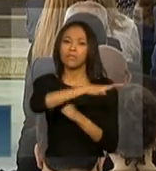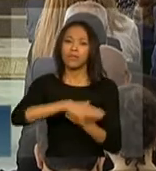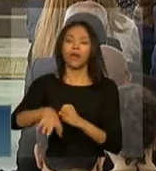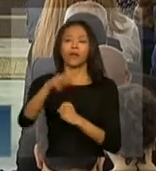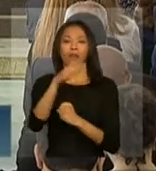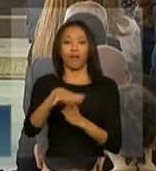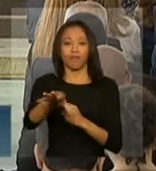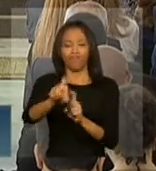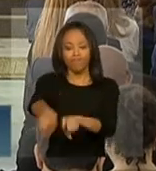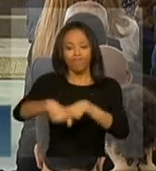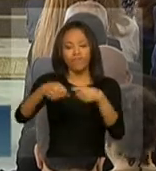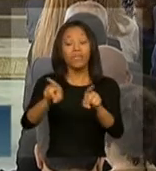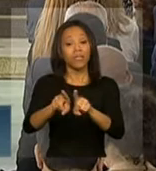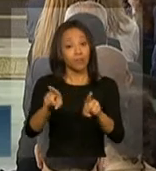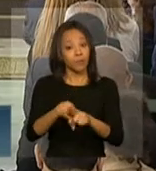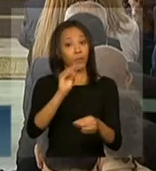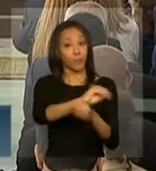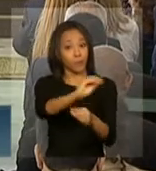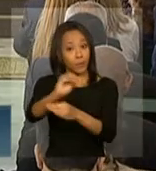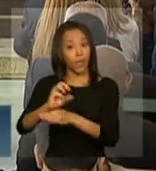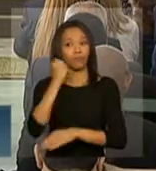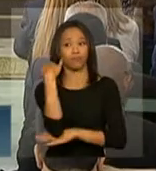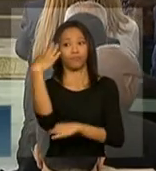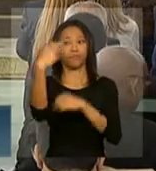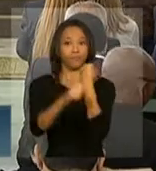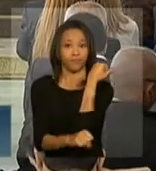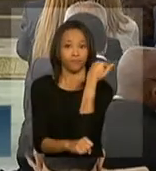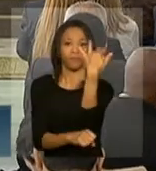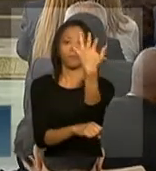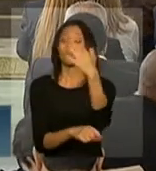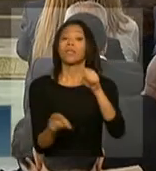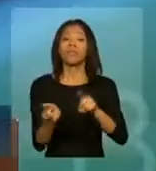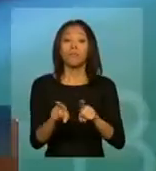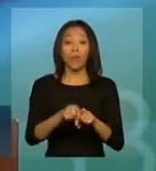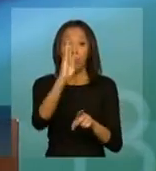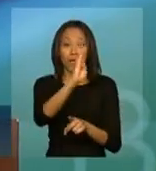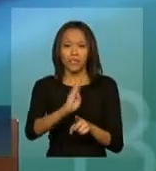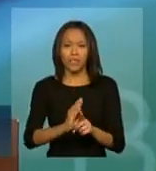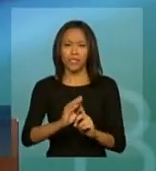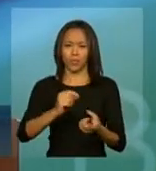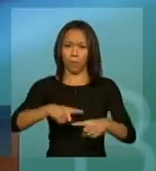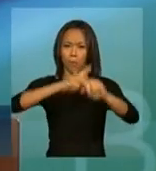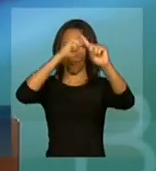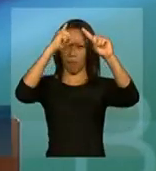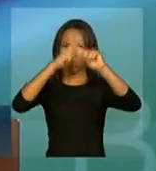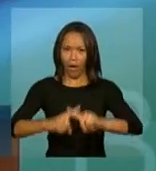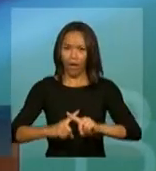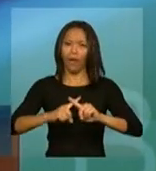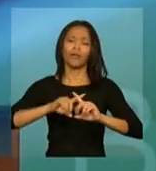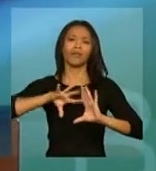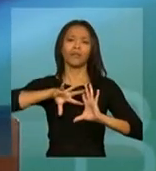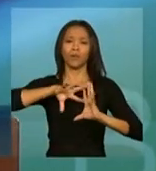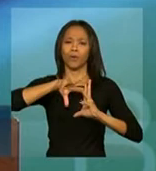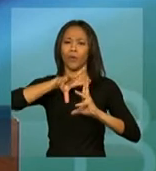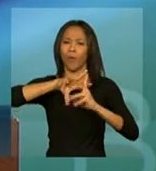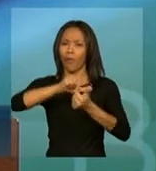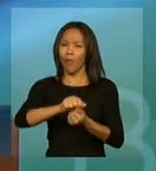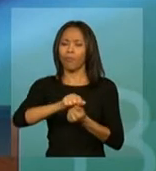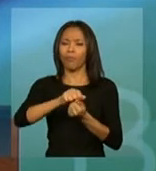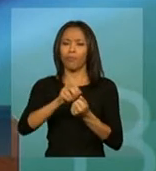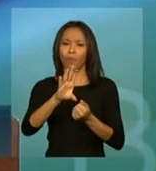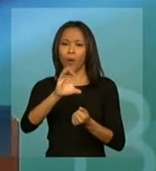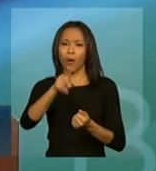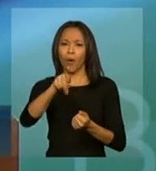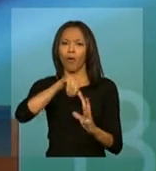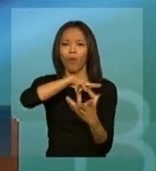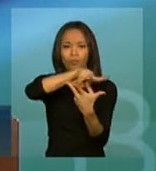ambiental. Senhora Presidenta, o Brasil, que disputou todas as Copas do Mundo e sempre foi muito bem acolhido, saberá agora